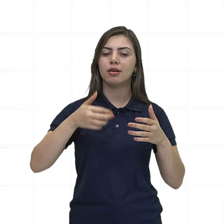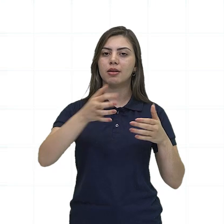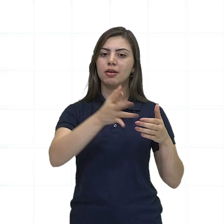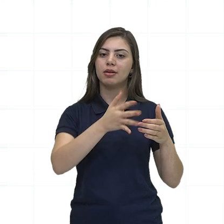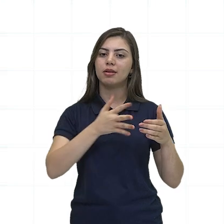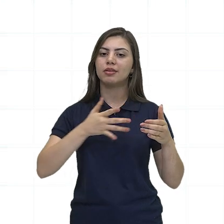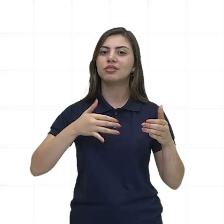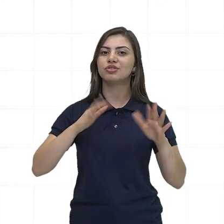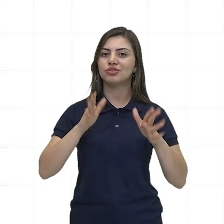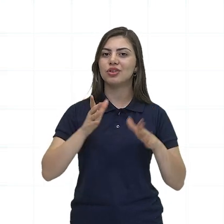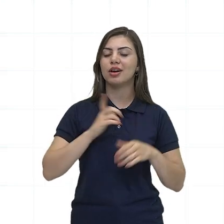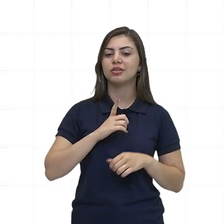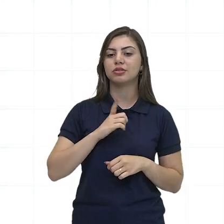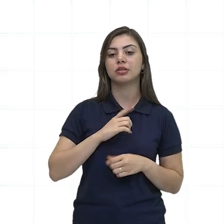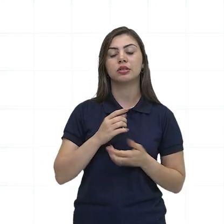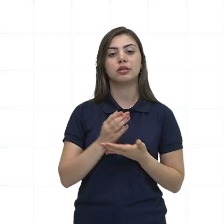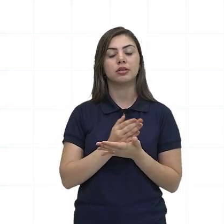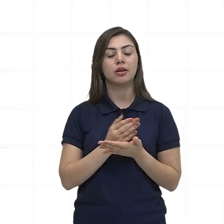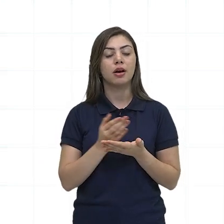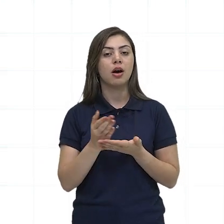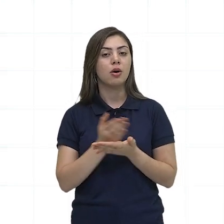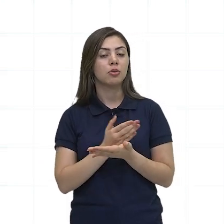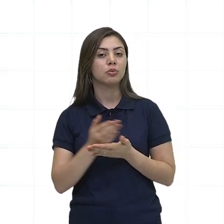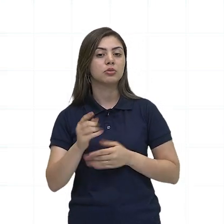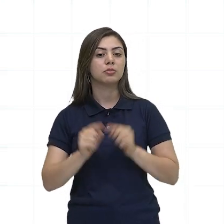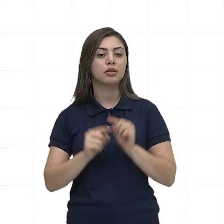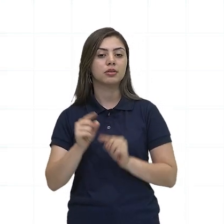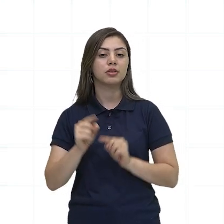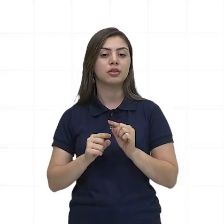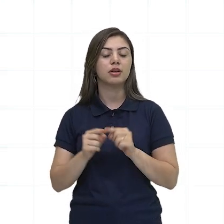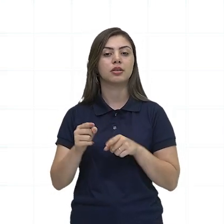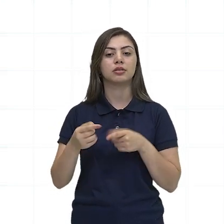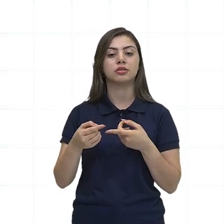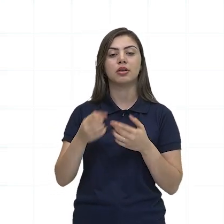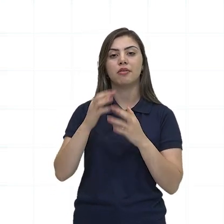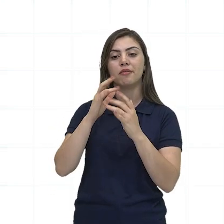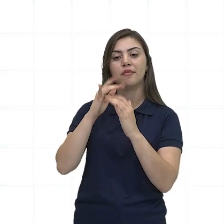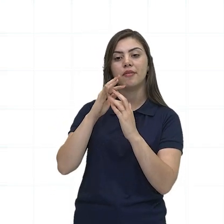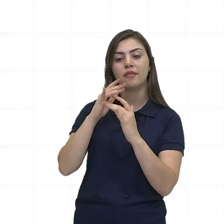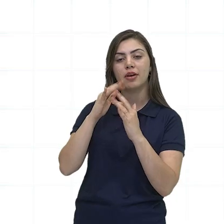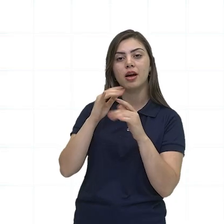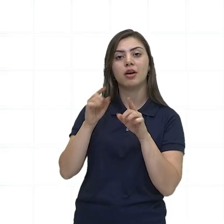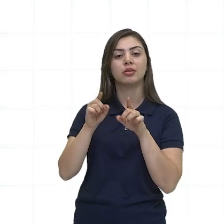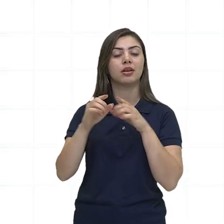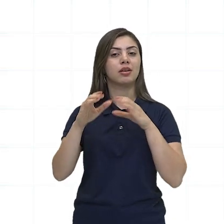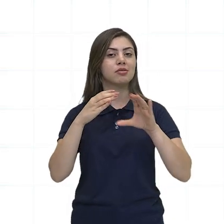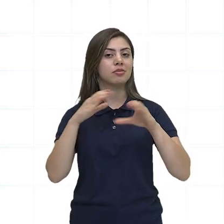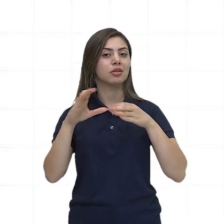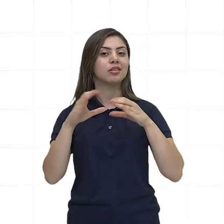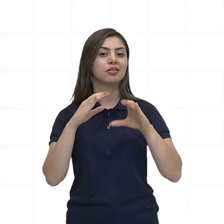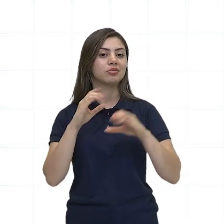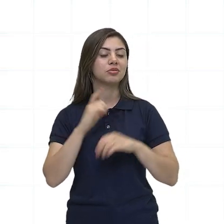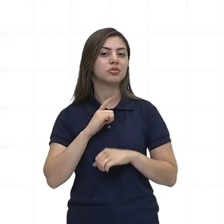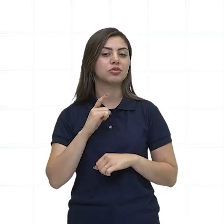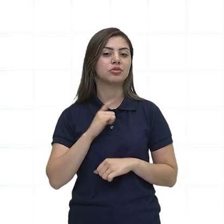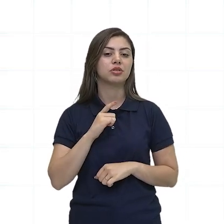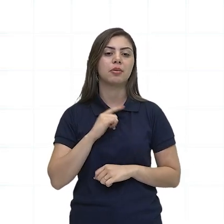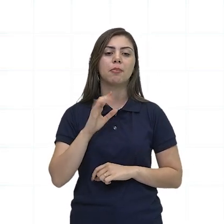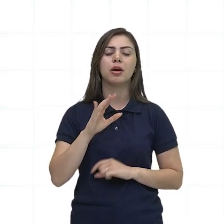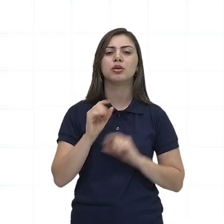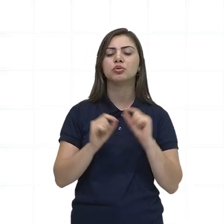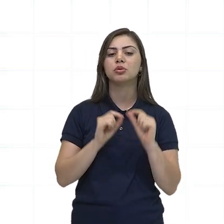bem como alguns instrumentos de percussão, flautas e, claro, o canto. Mas, professor, o que